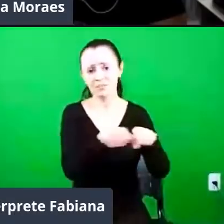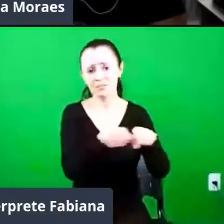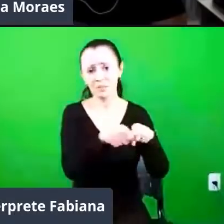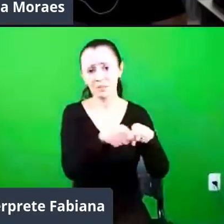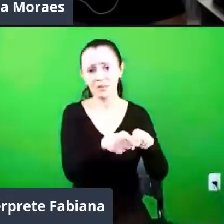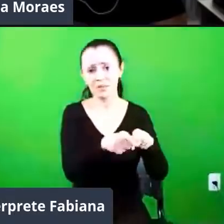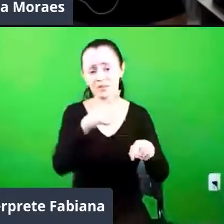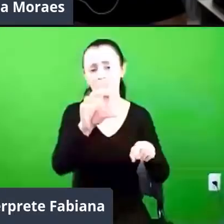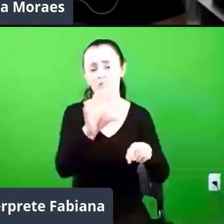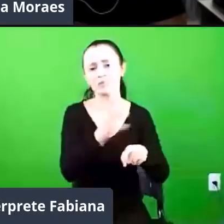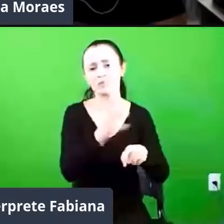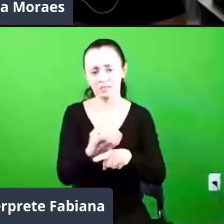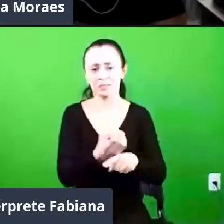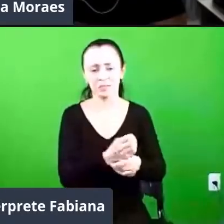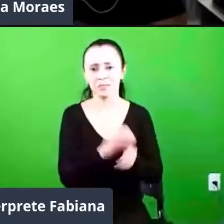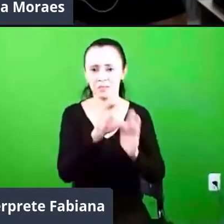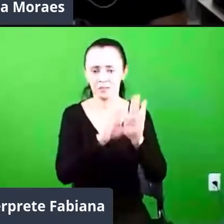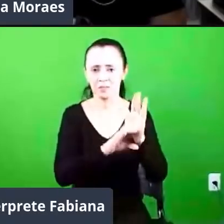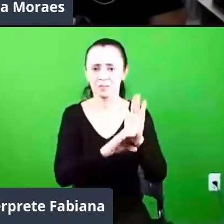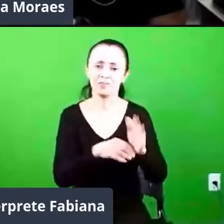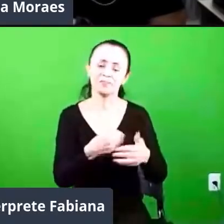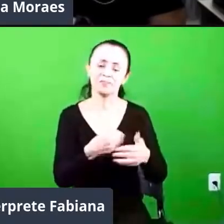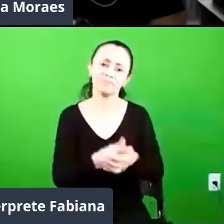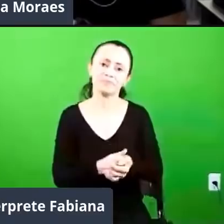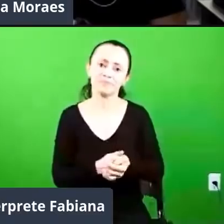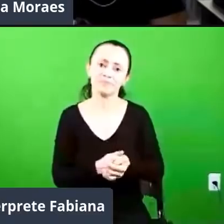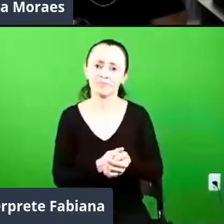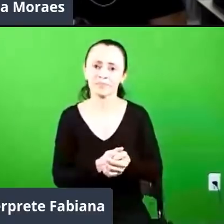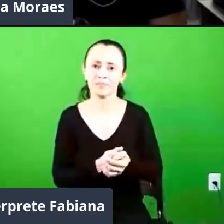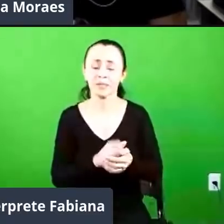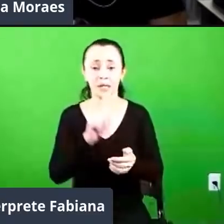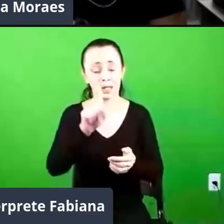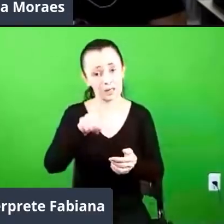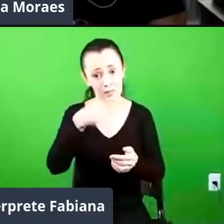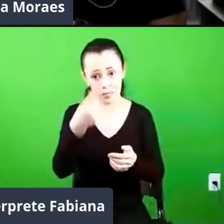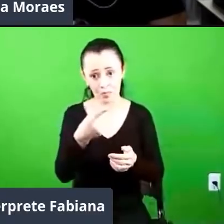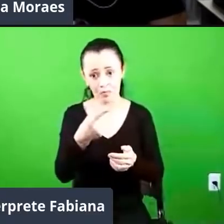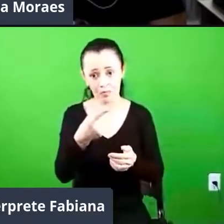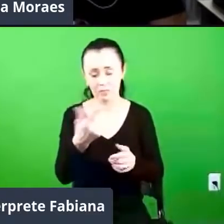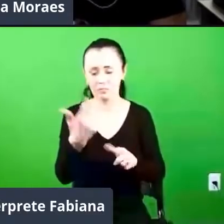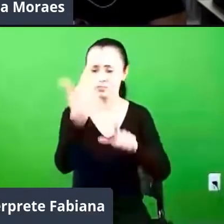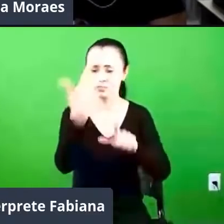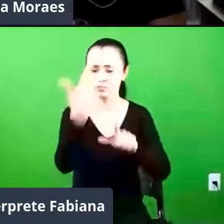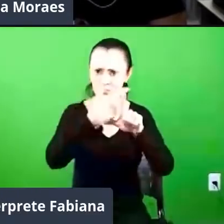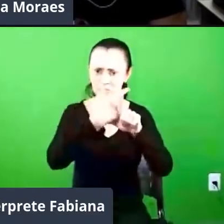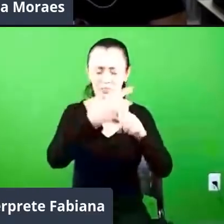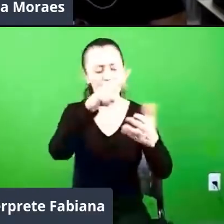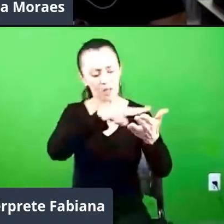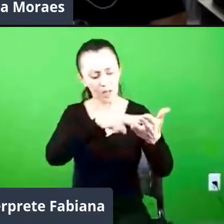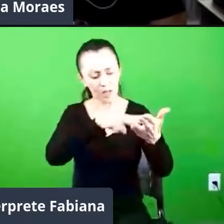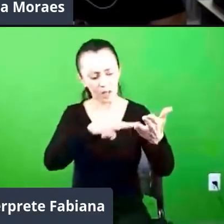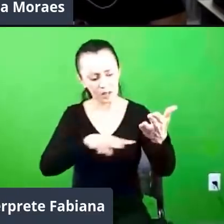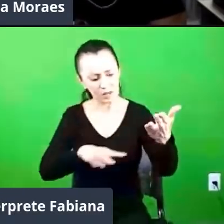Logo após o texto, eu costumo gravar um vídeo, faço a leitura desse texto, faço a